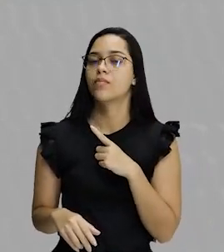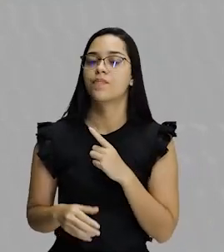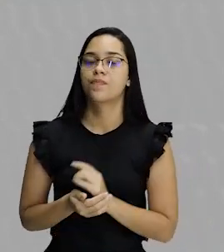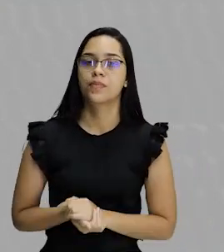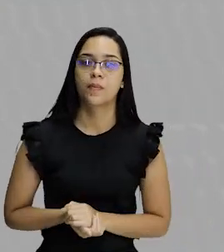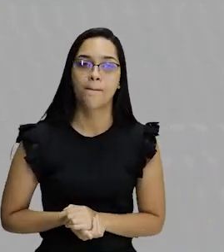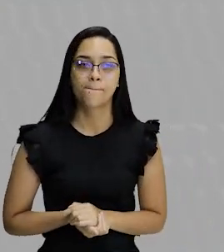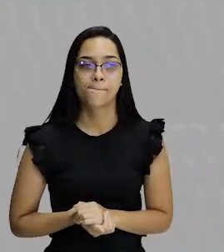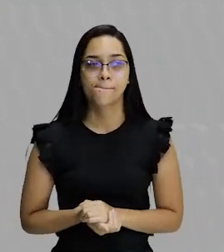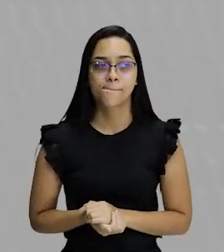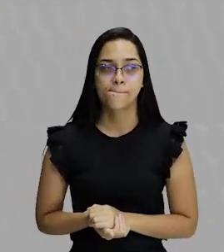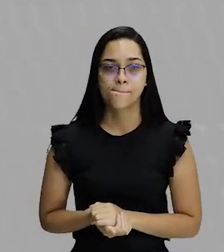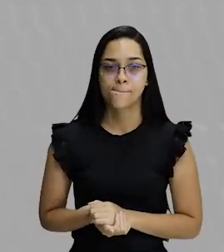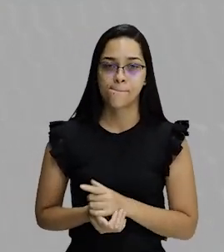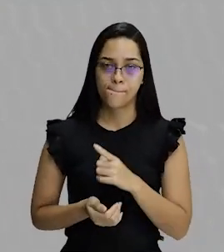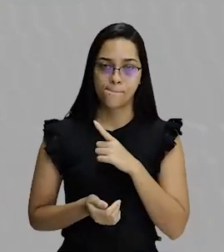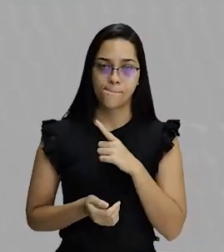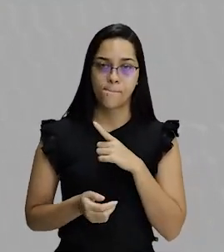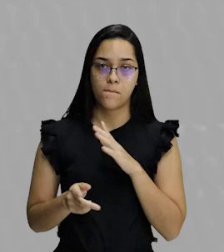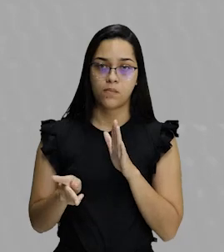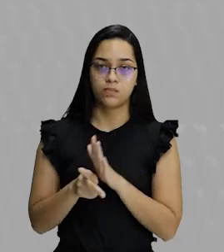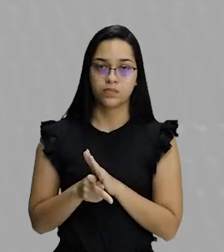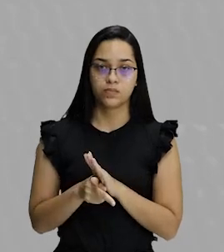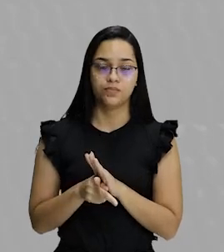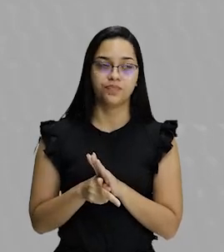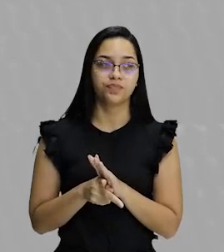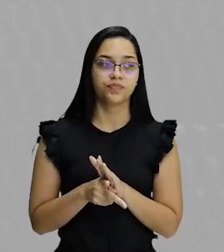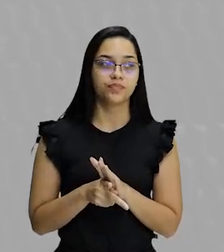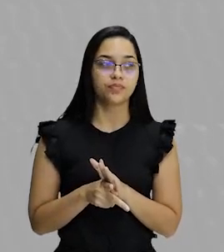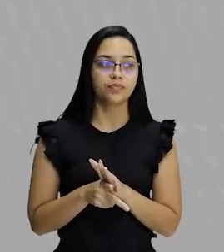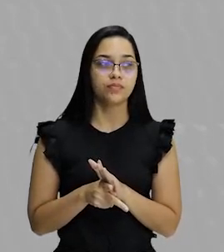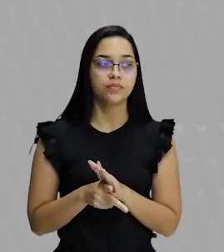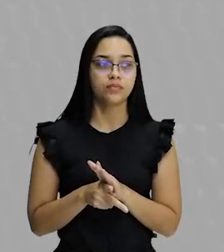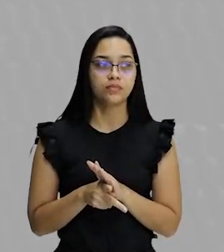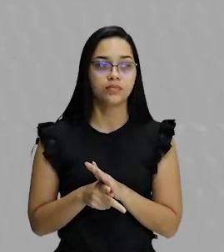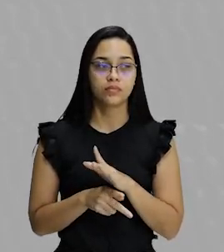Ó. Essa aqui, ó, é a